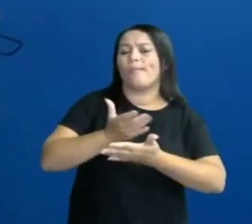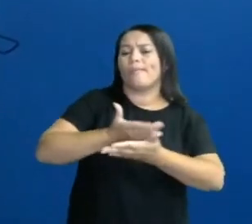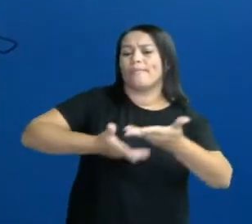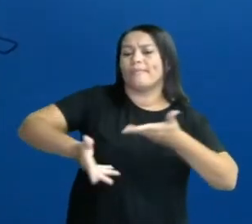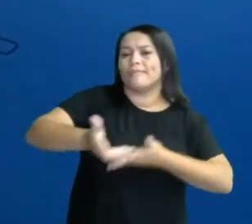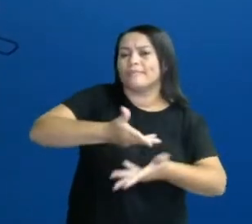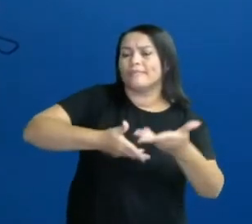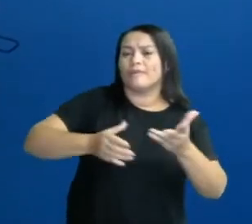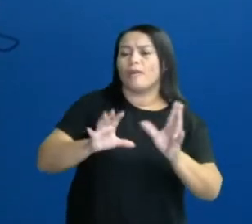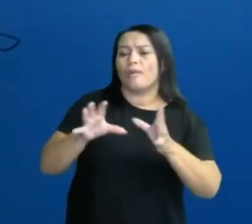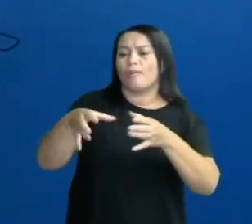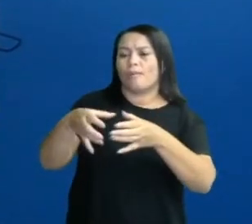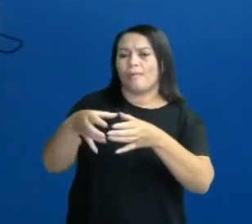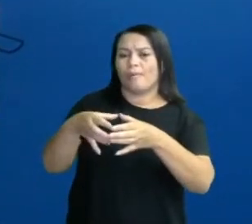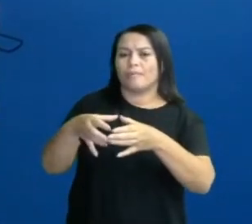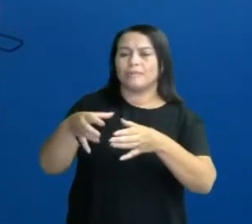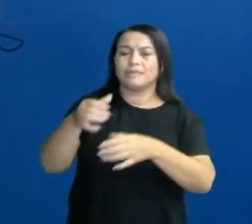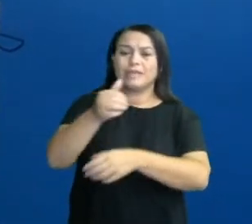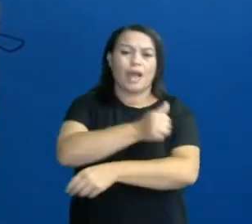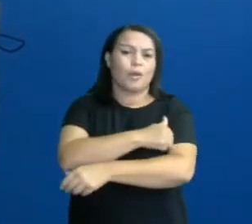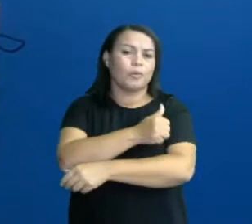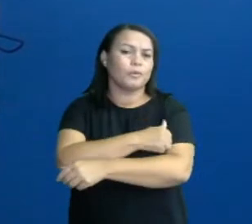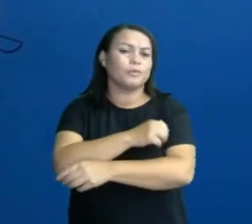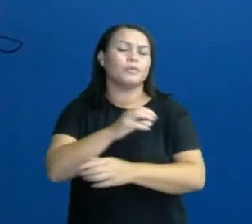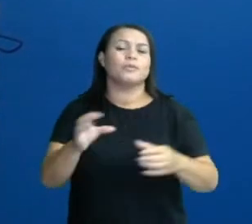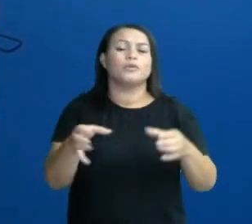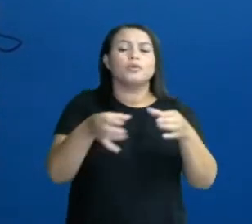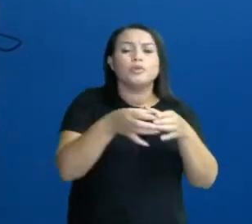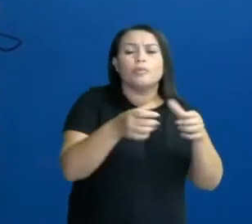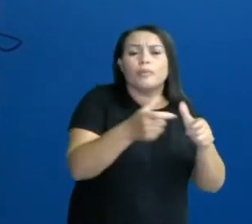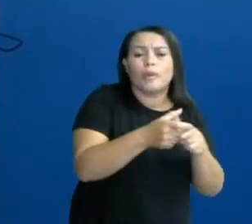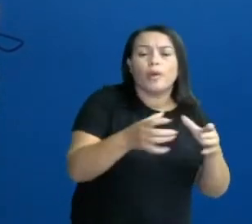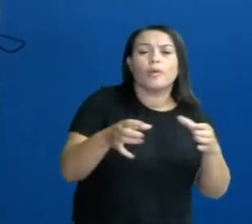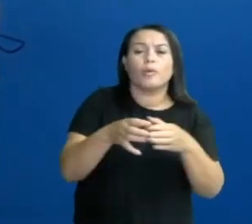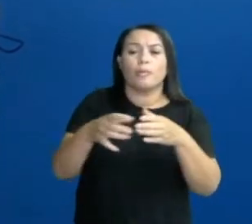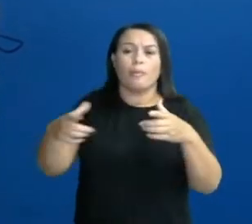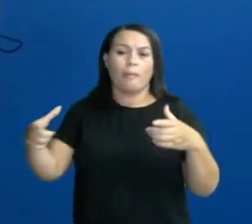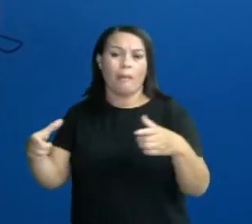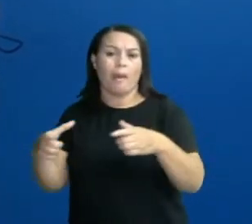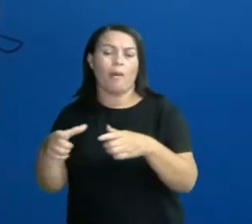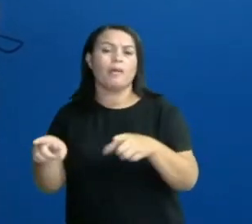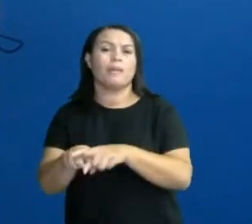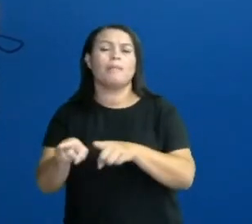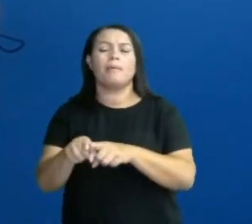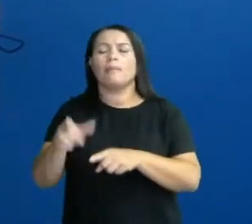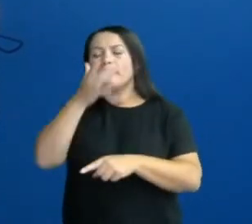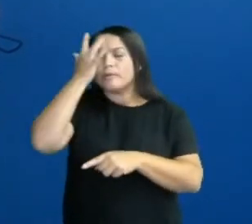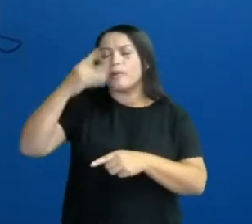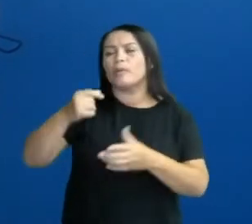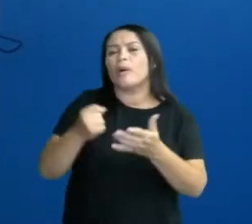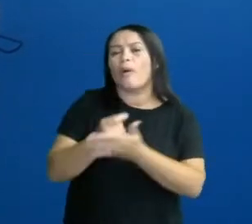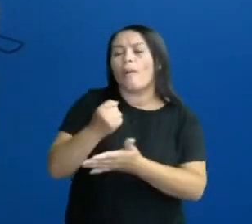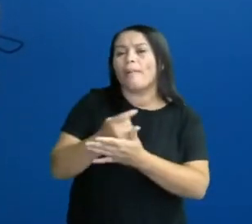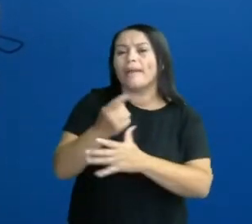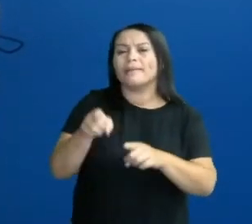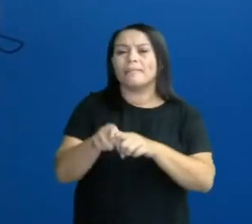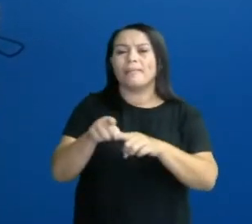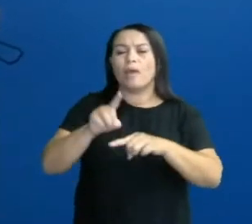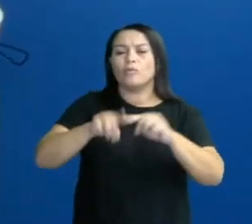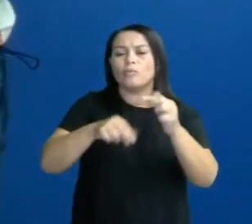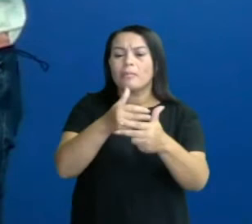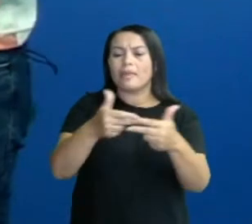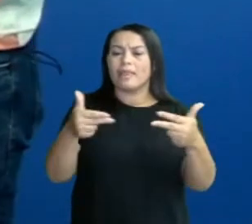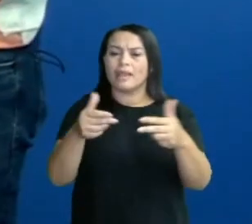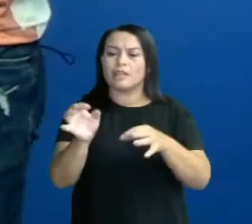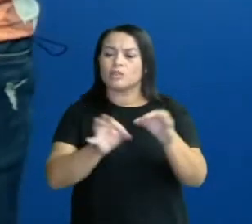reúne alunos em grupos, em equipes, então fica muito mais fácil até para você poder adquirir os materiais, né, para fazer a sua